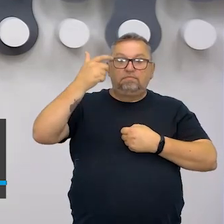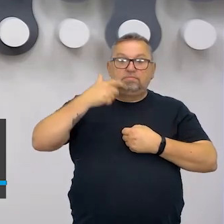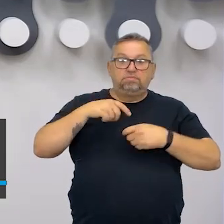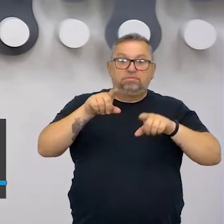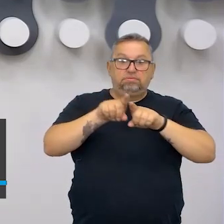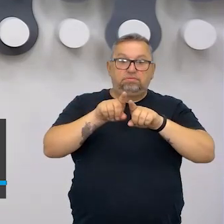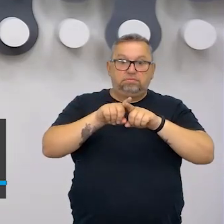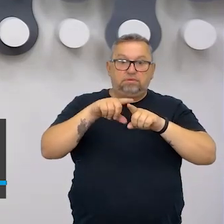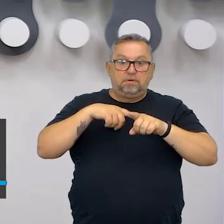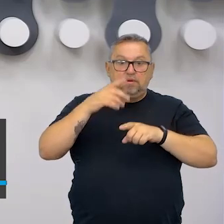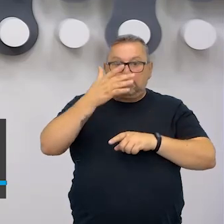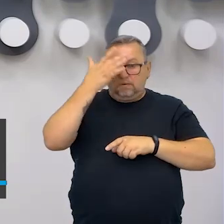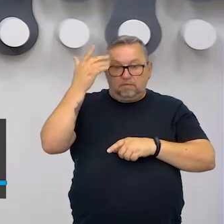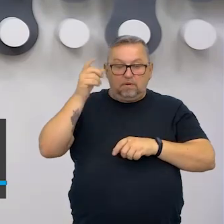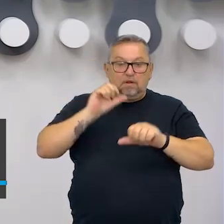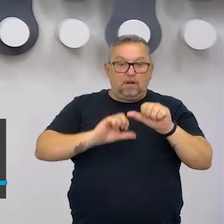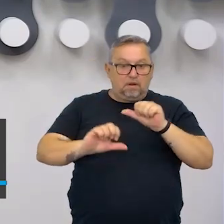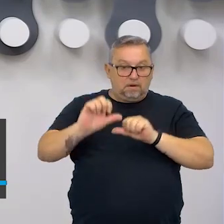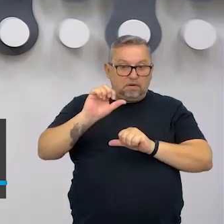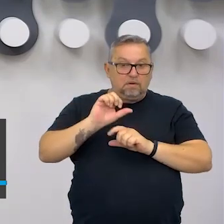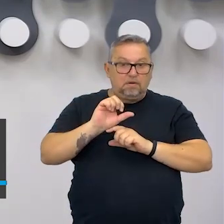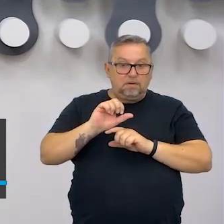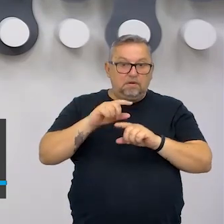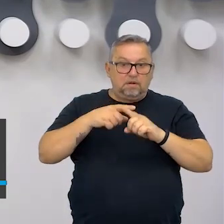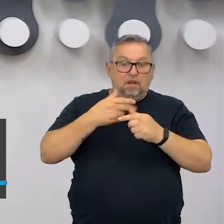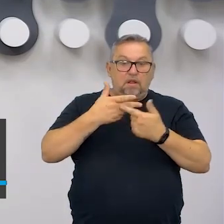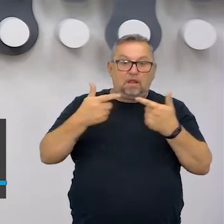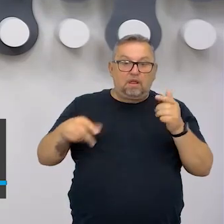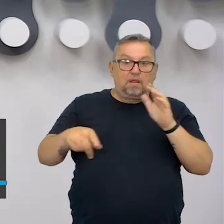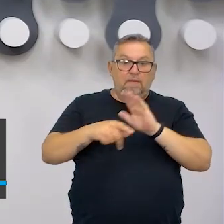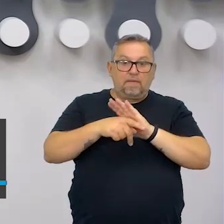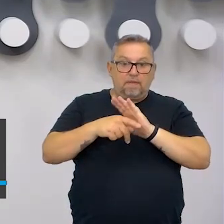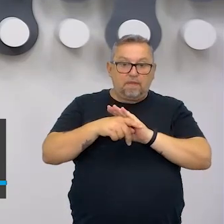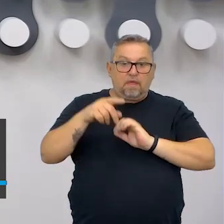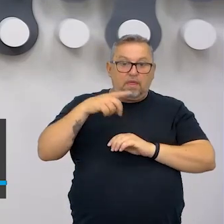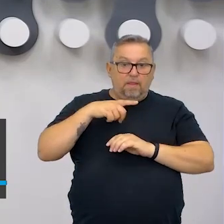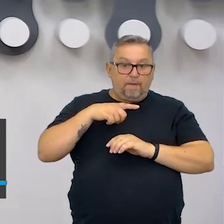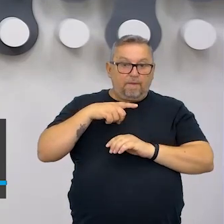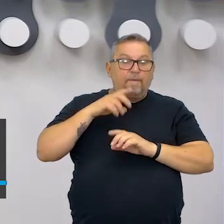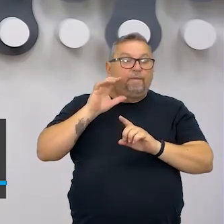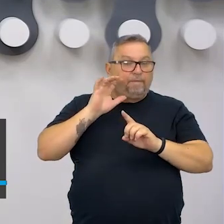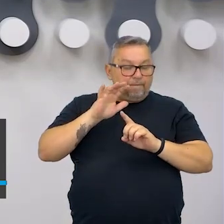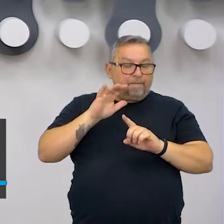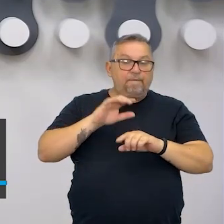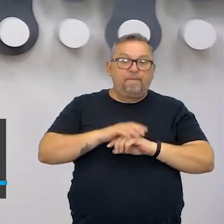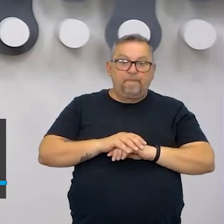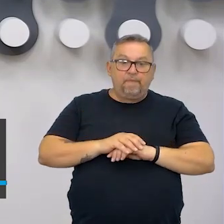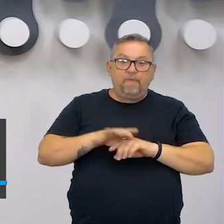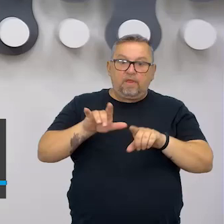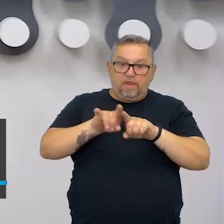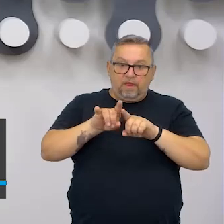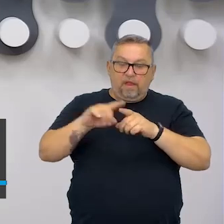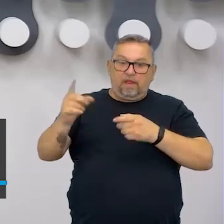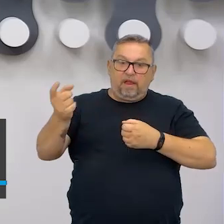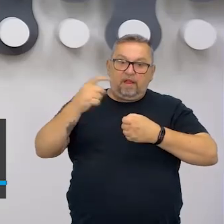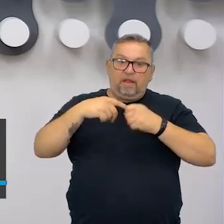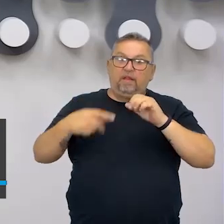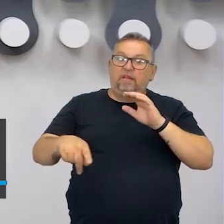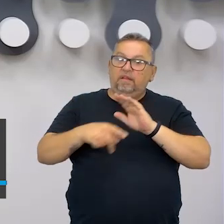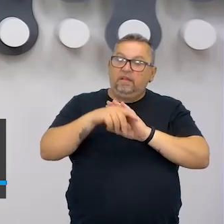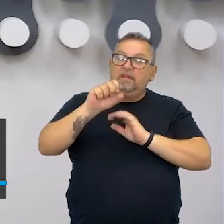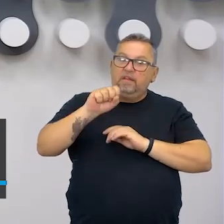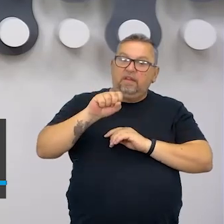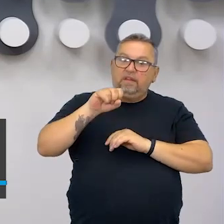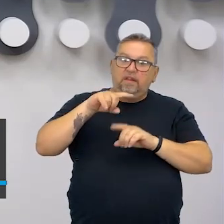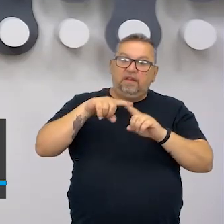Esse sujeito, ele também é transformado por essa realidade que o interpela. E nesse retorno assim, né, ele também